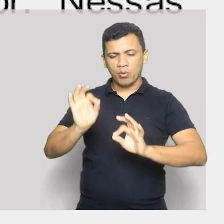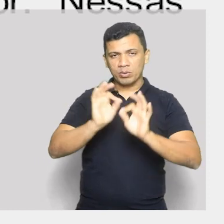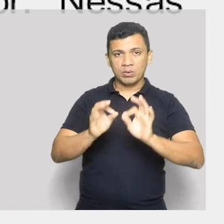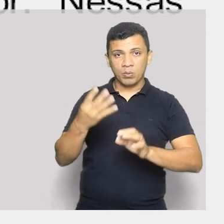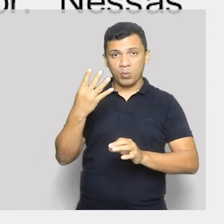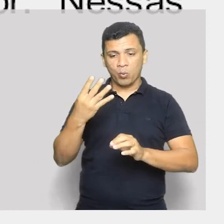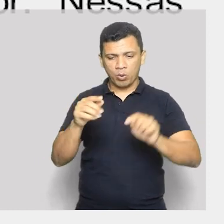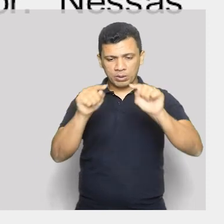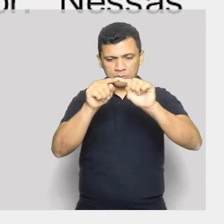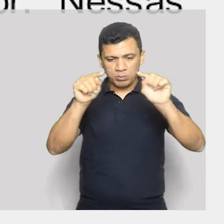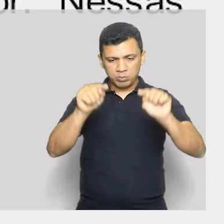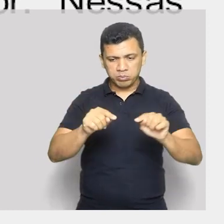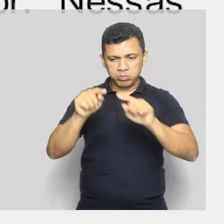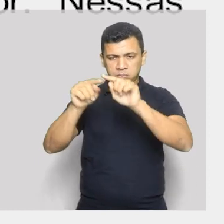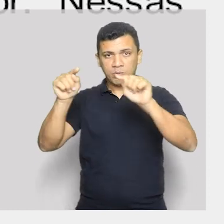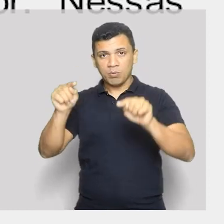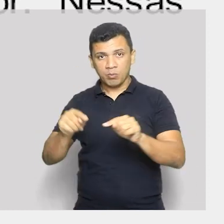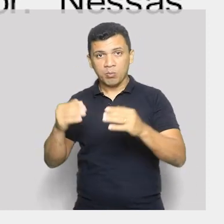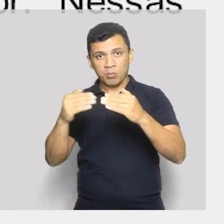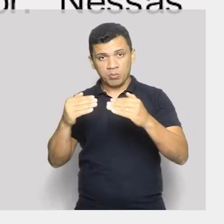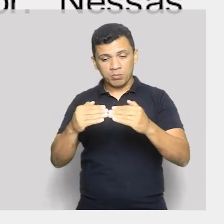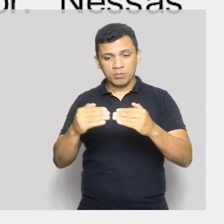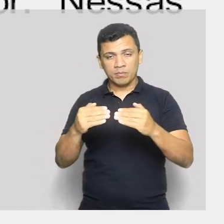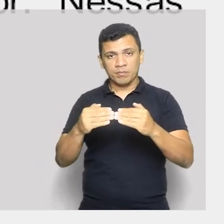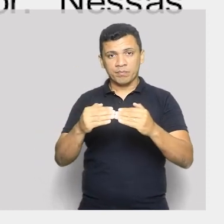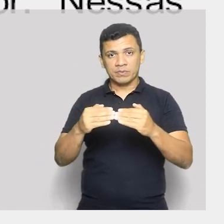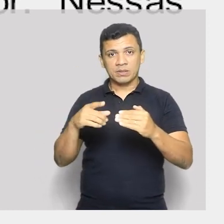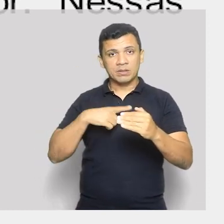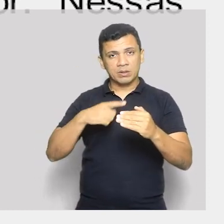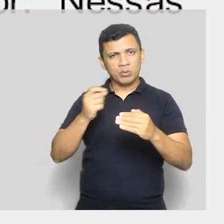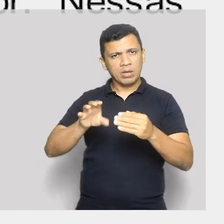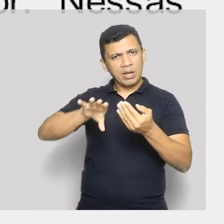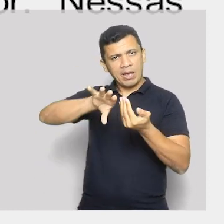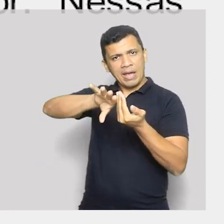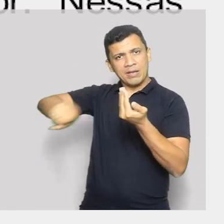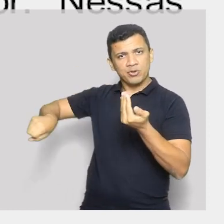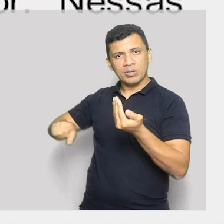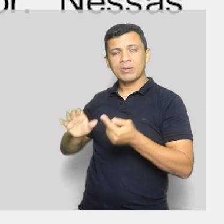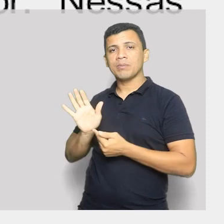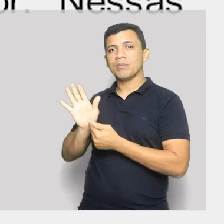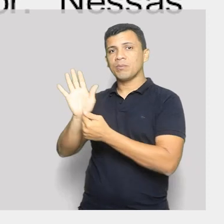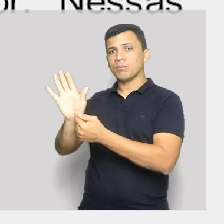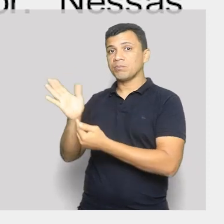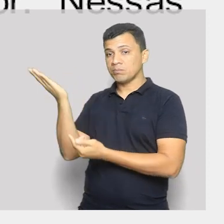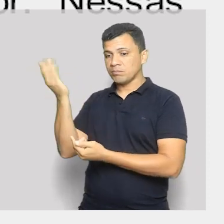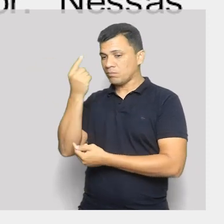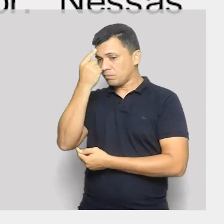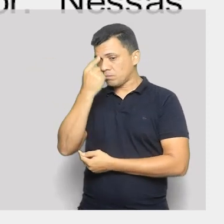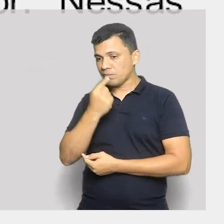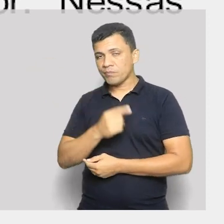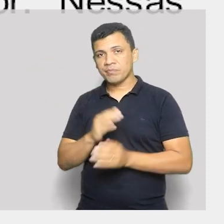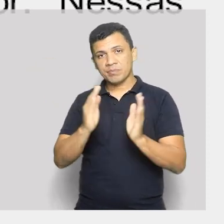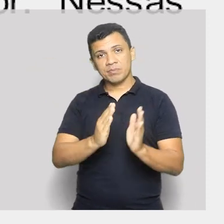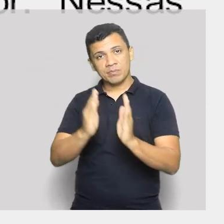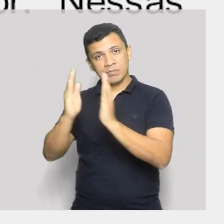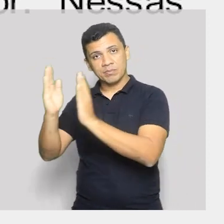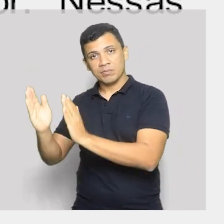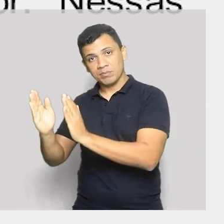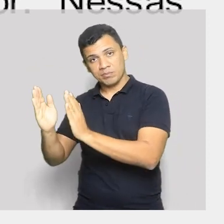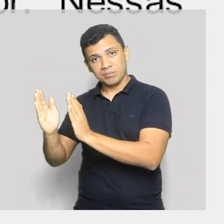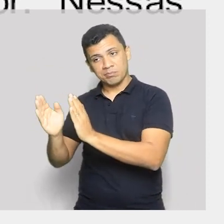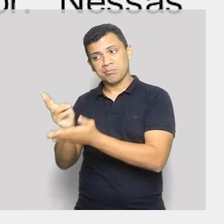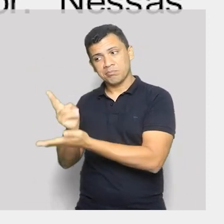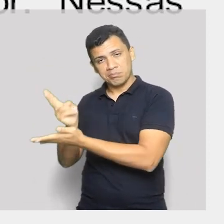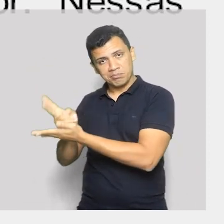quadrados congruentes, sendo um deles retirado, como indica a figura. A etapa 3 e nas